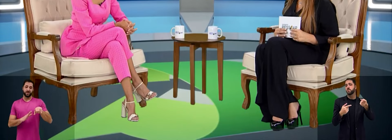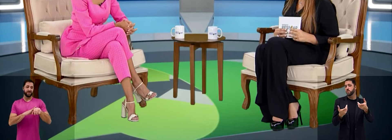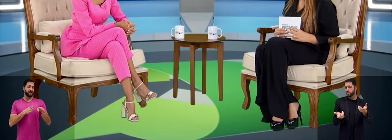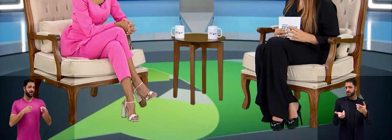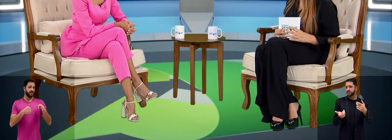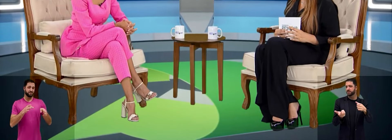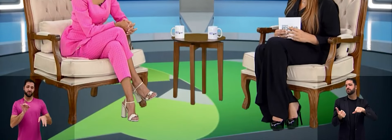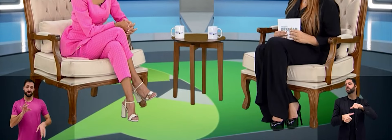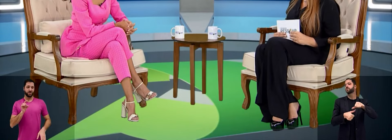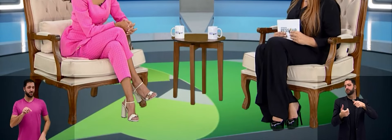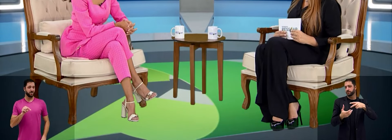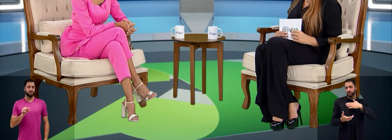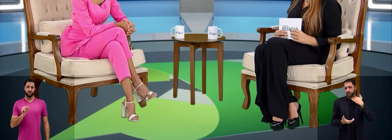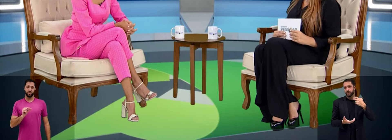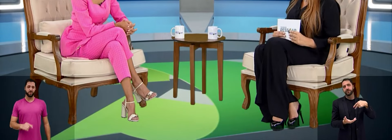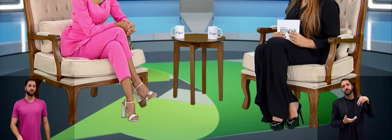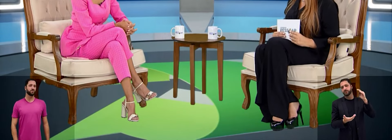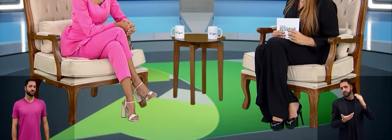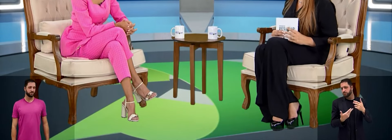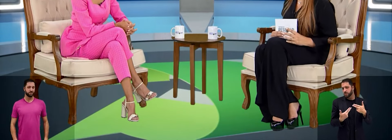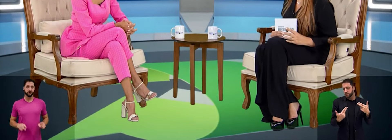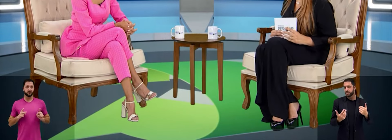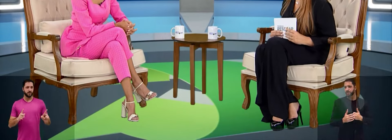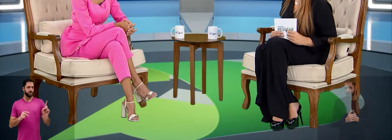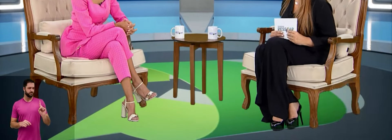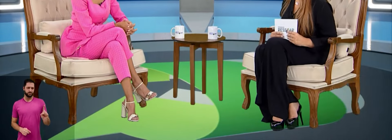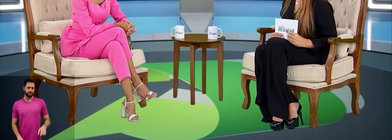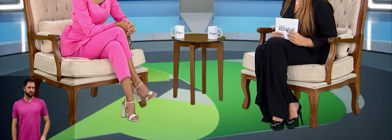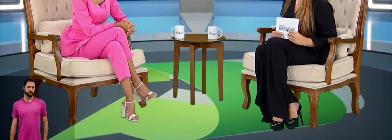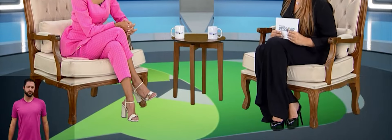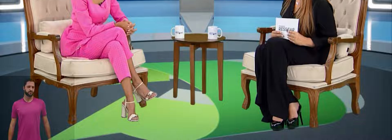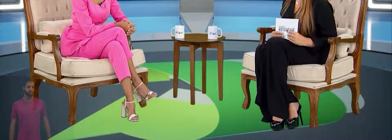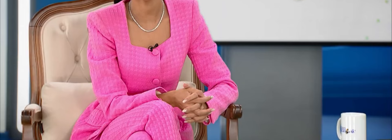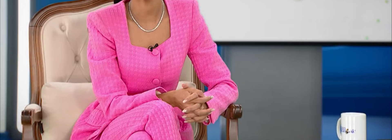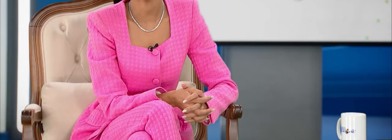Só uma não passagem. É para ficar ali direto, né? Não é para sempre.